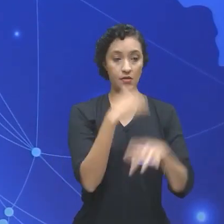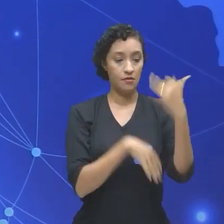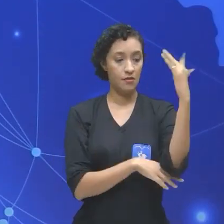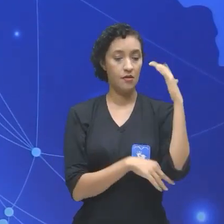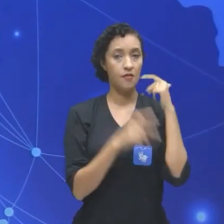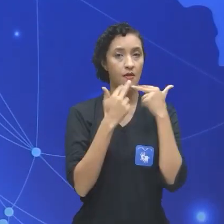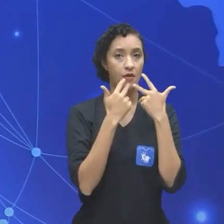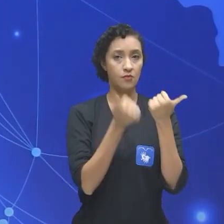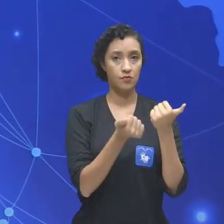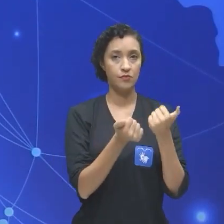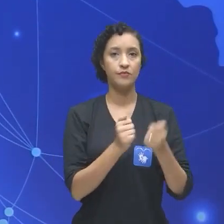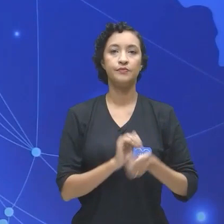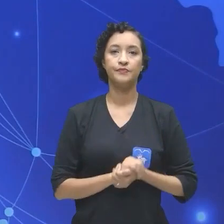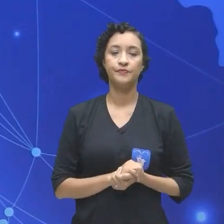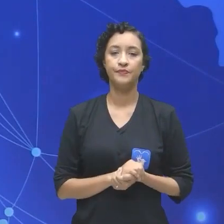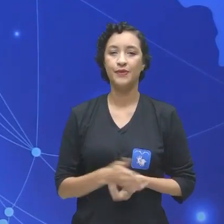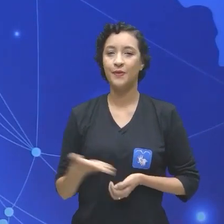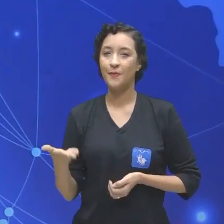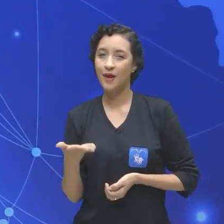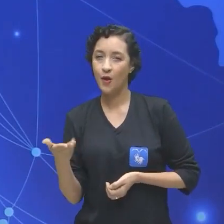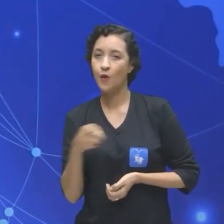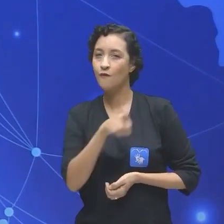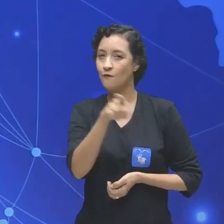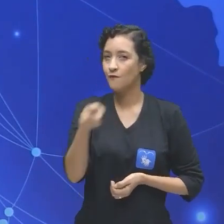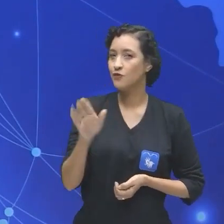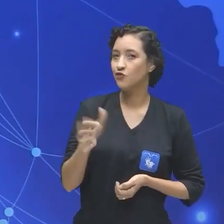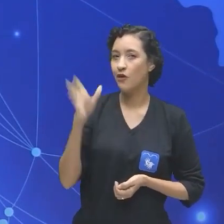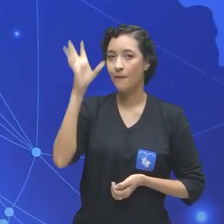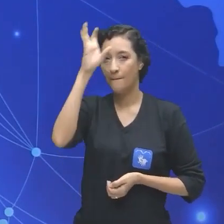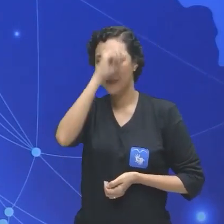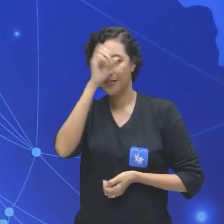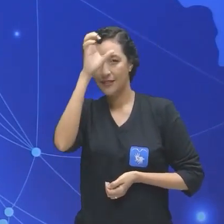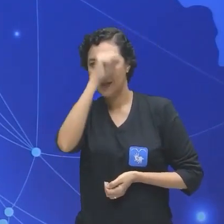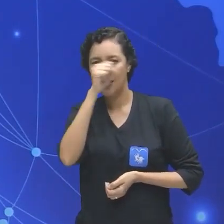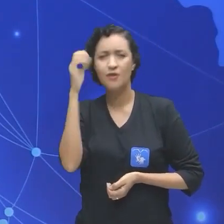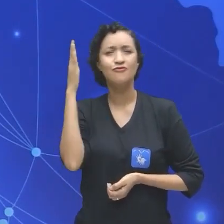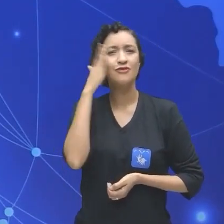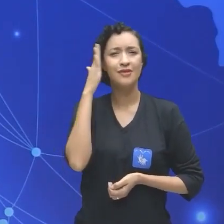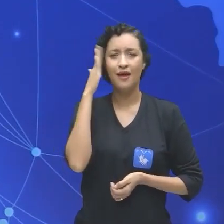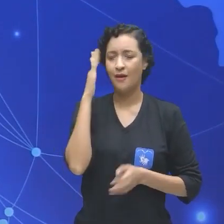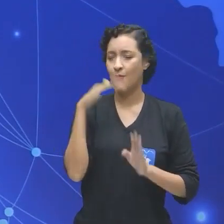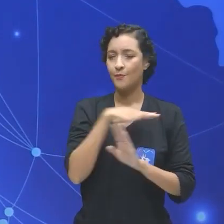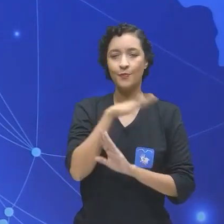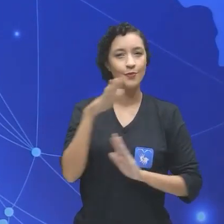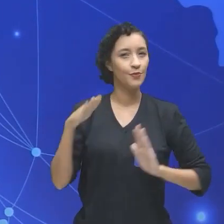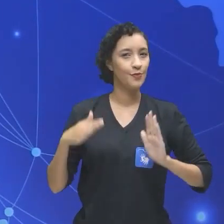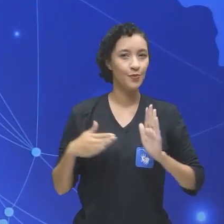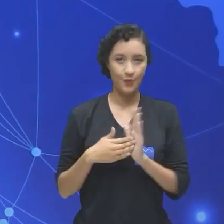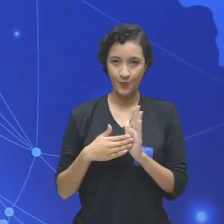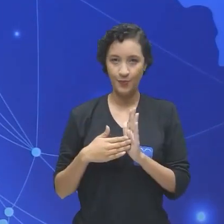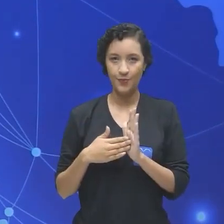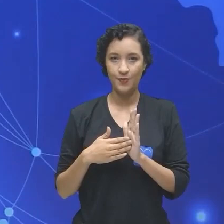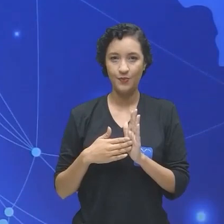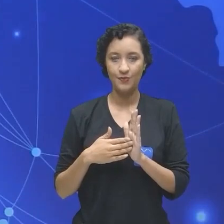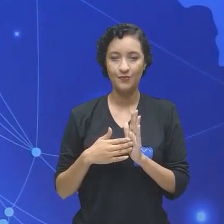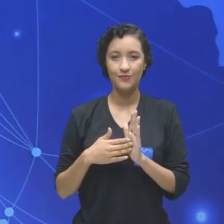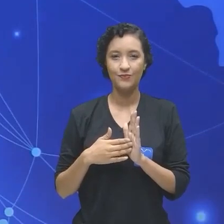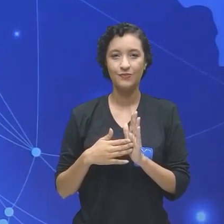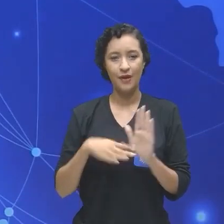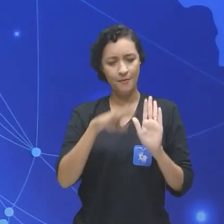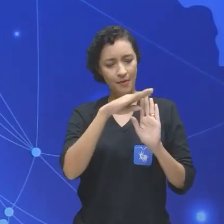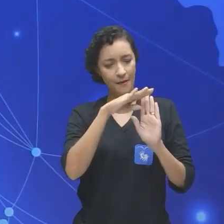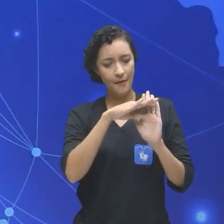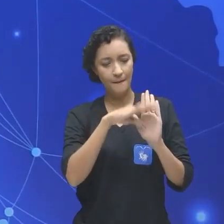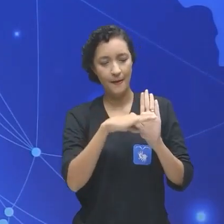natureza? Então agora, crianças, vocês já sabem tudo sobre os nossos mecanismos da nossa